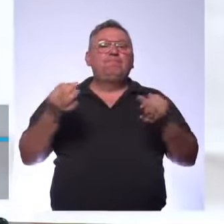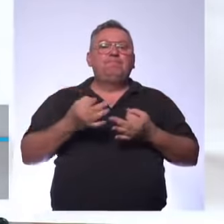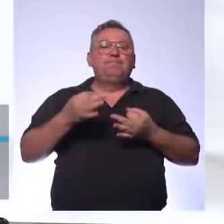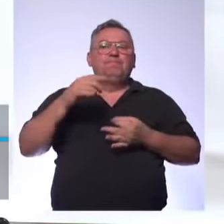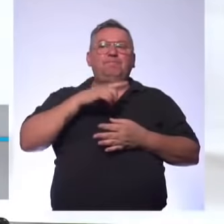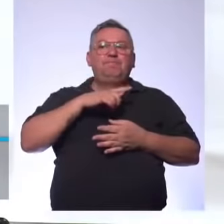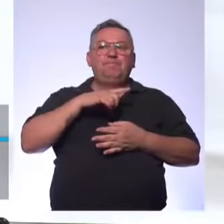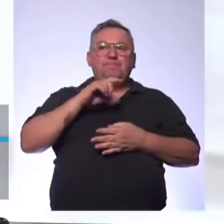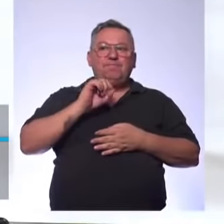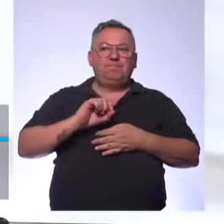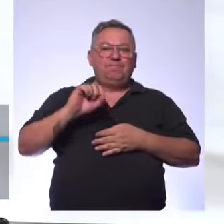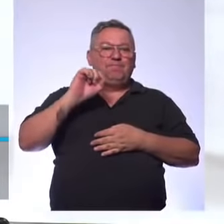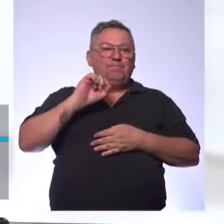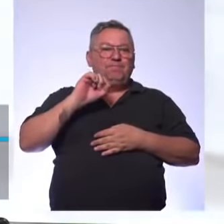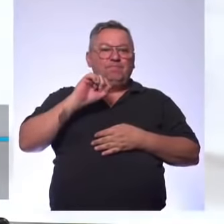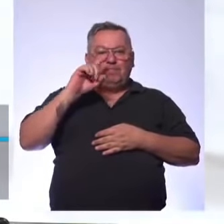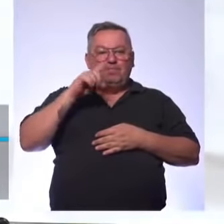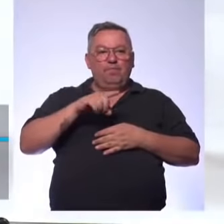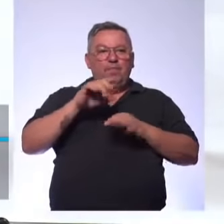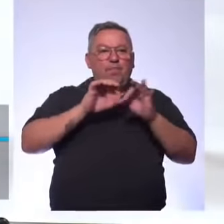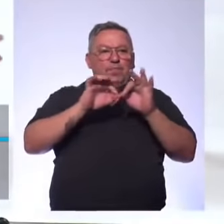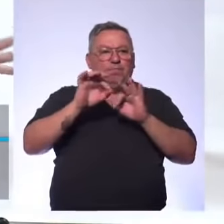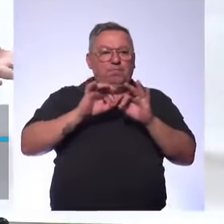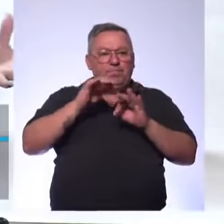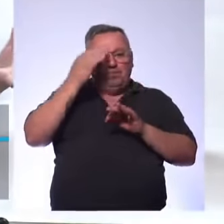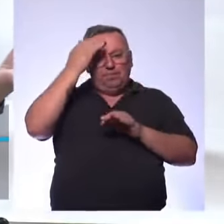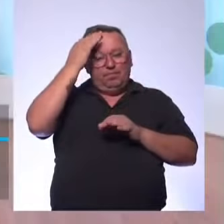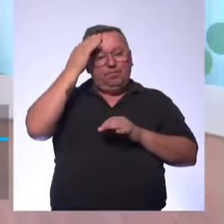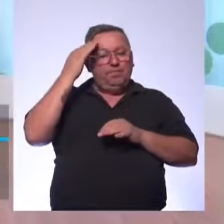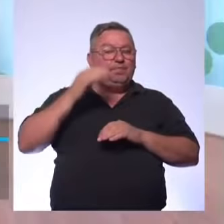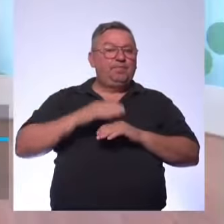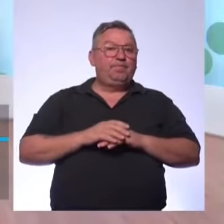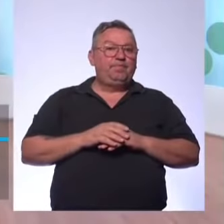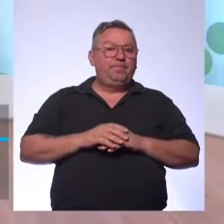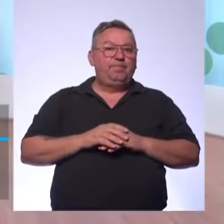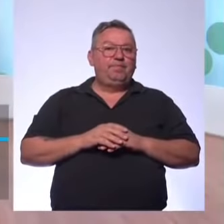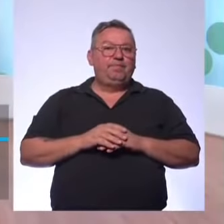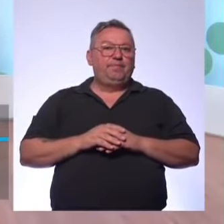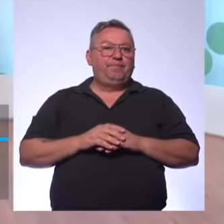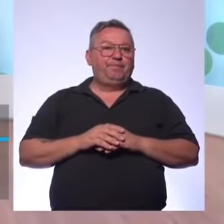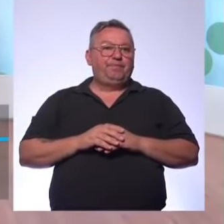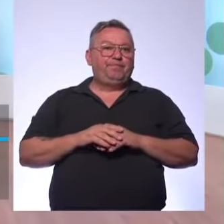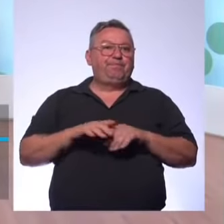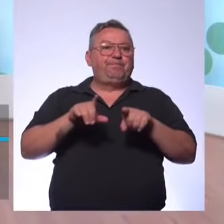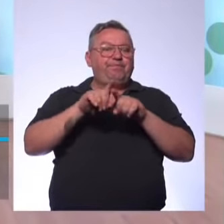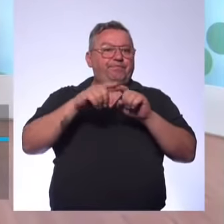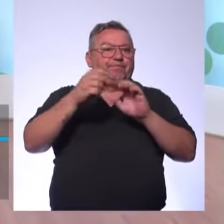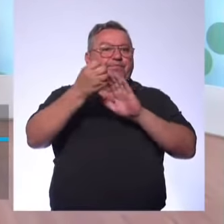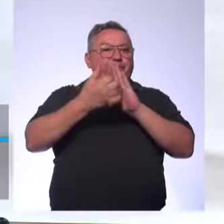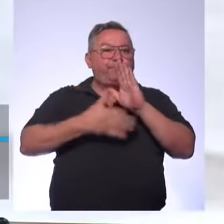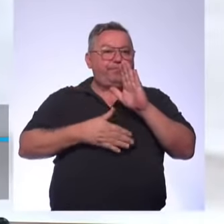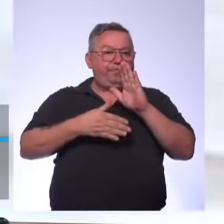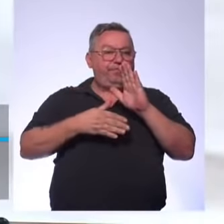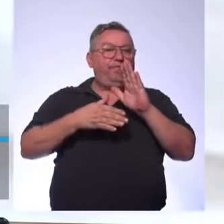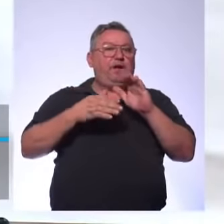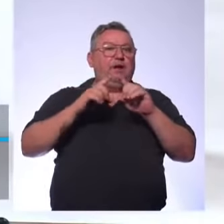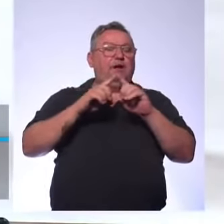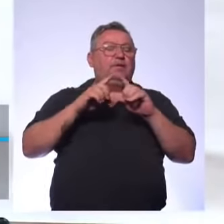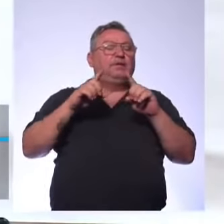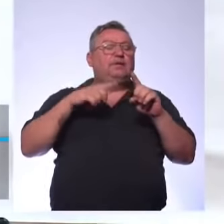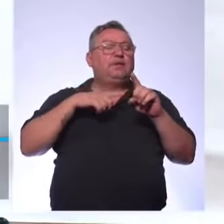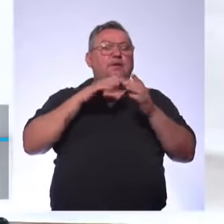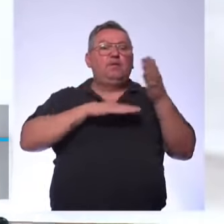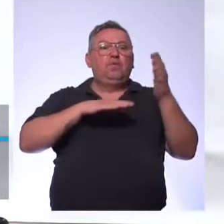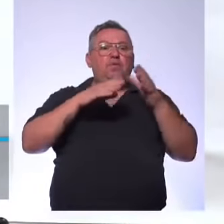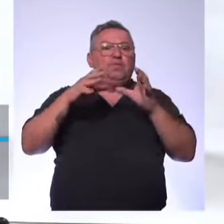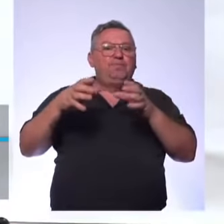Tem um comando ali, um aplicativo que eu não sei como é que chama, né, Ed? Um programa que chama iTunes, né? Tem toda